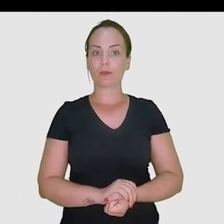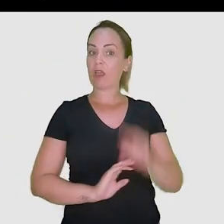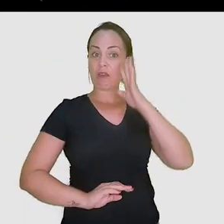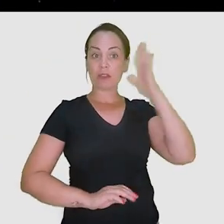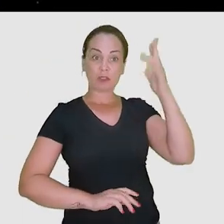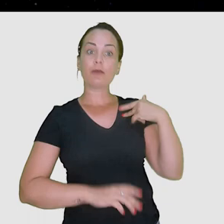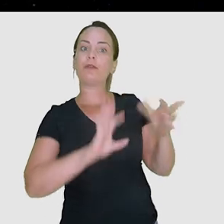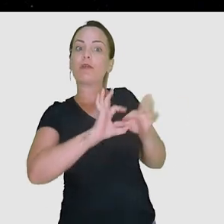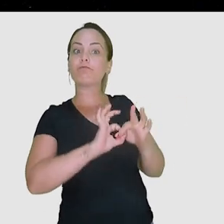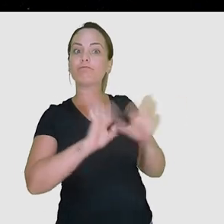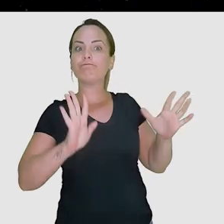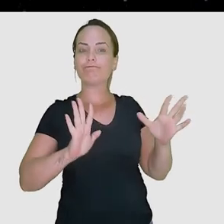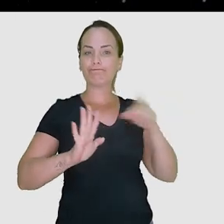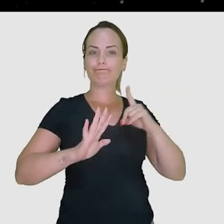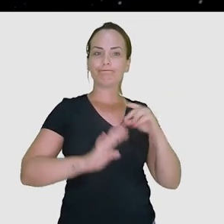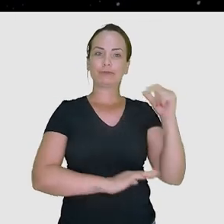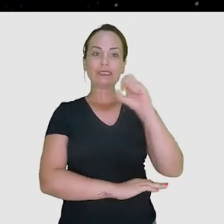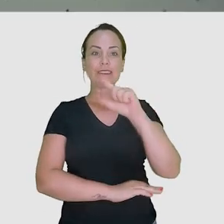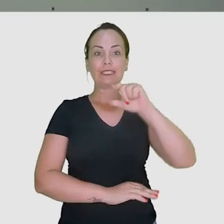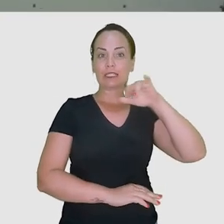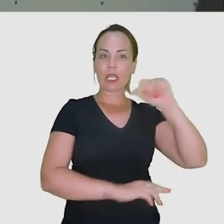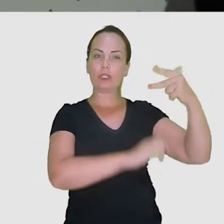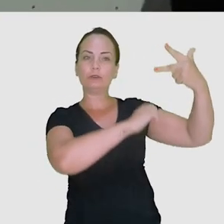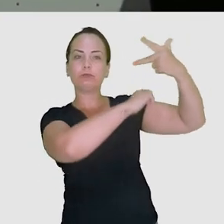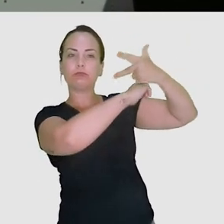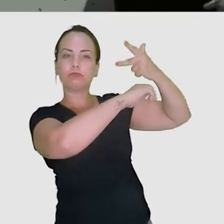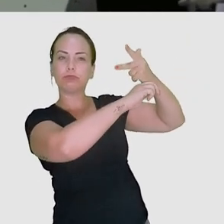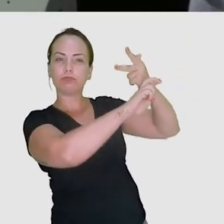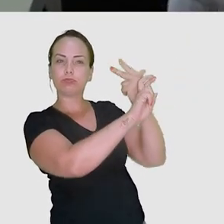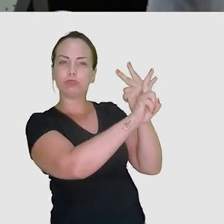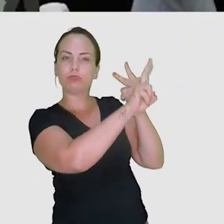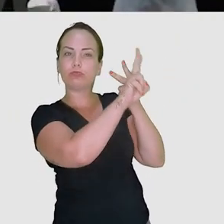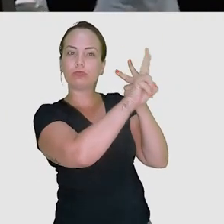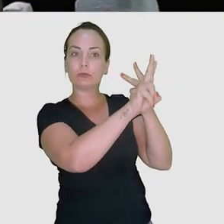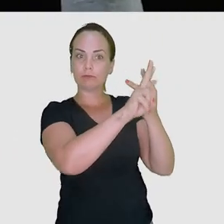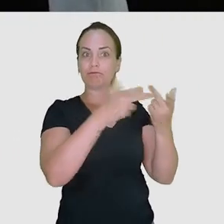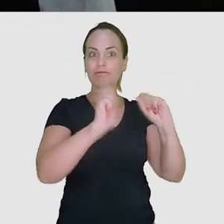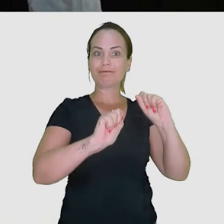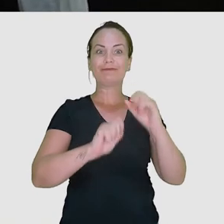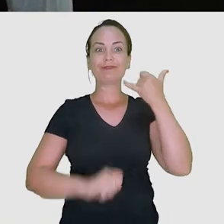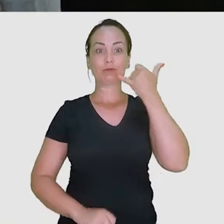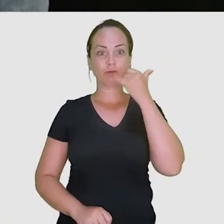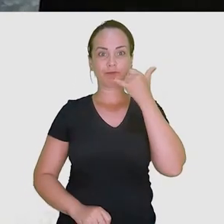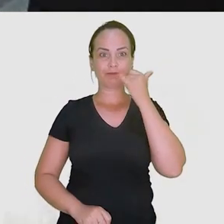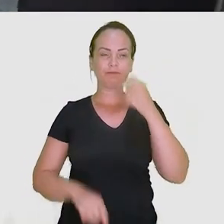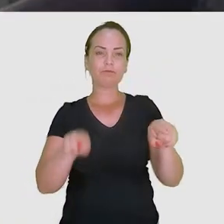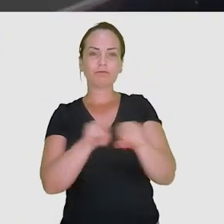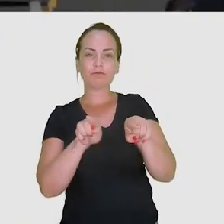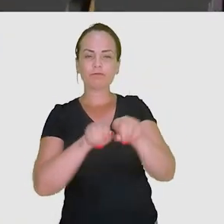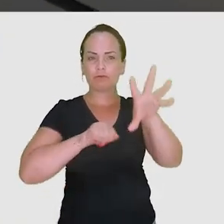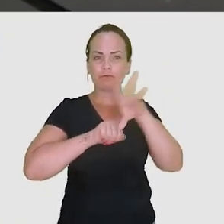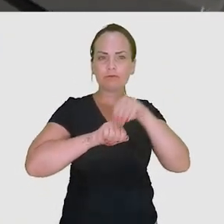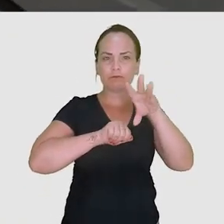telecomunicações ou geolocalizações dos celulares. O nível de conhecimento humano atingido é tão alto que para muitas